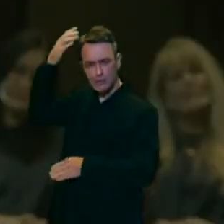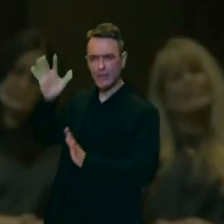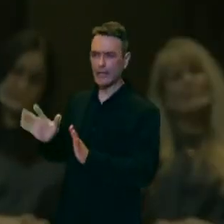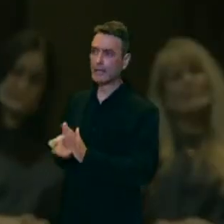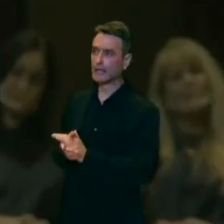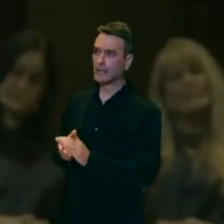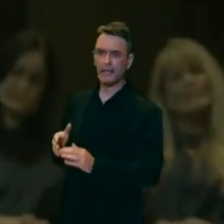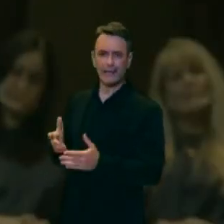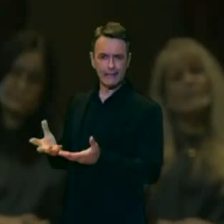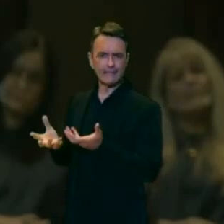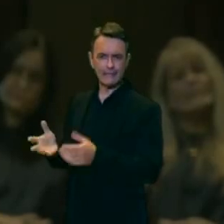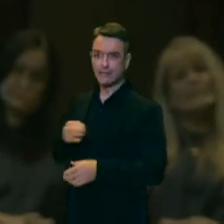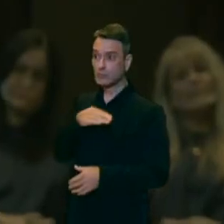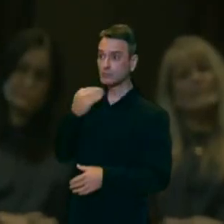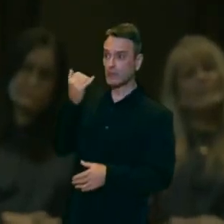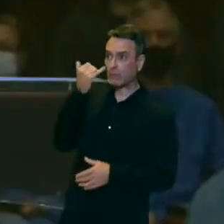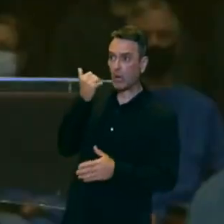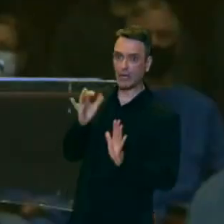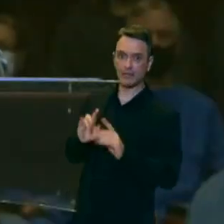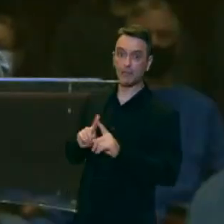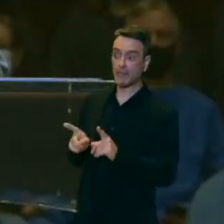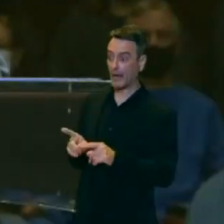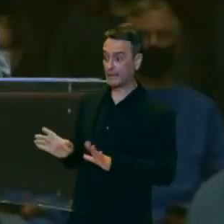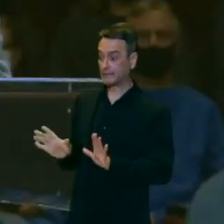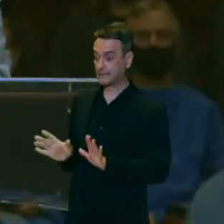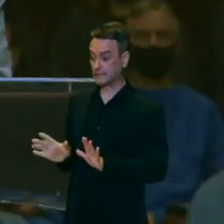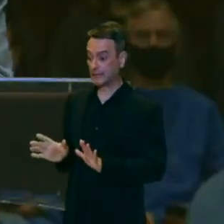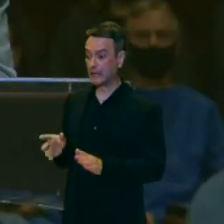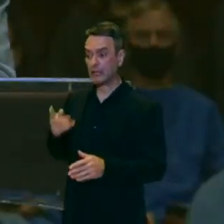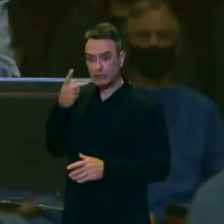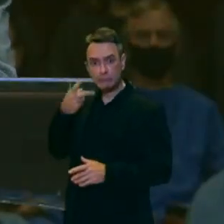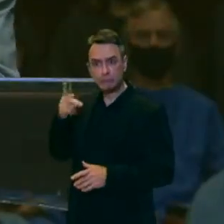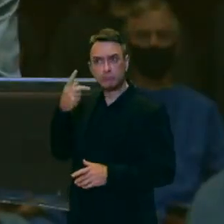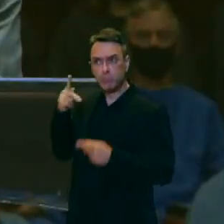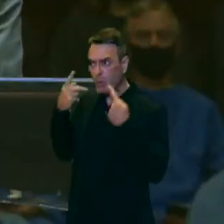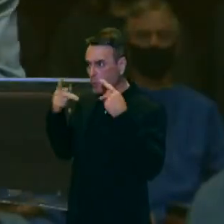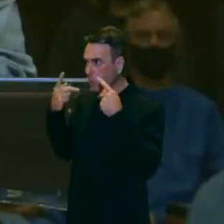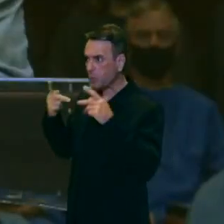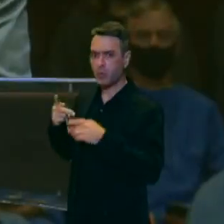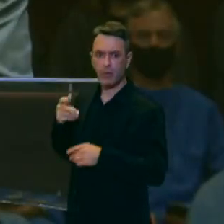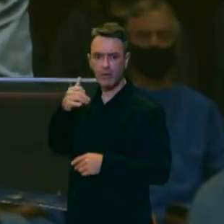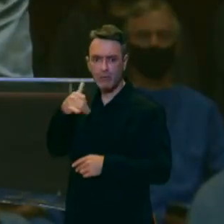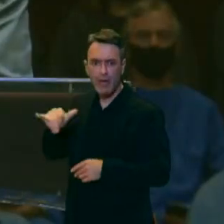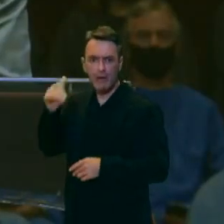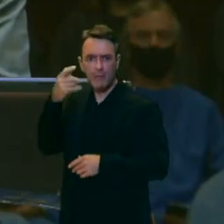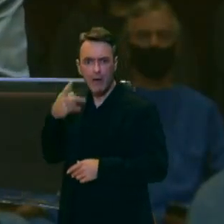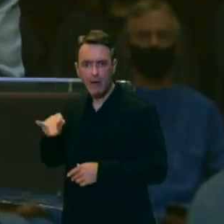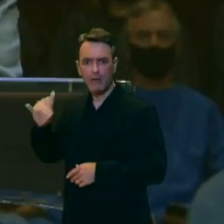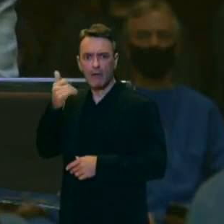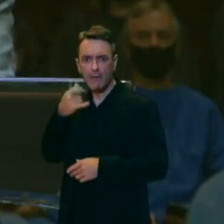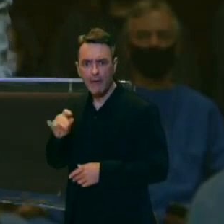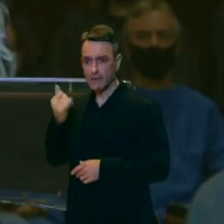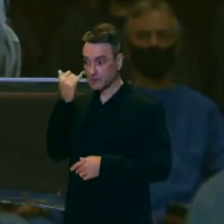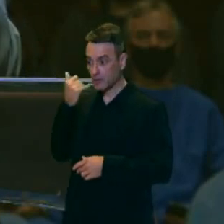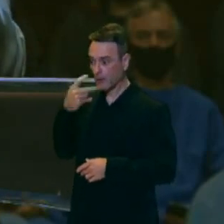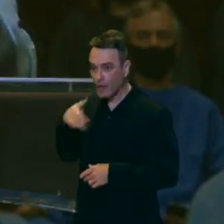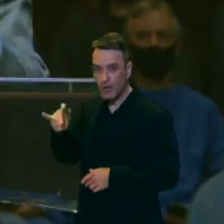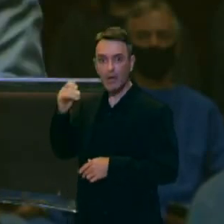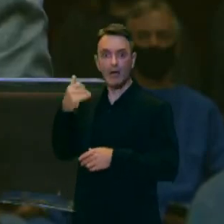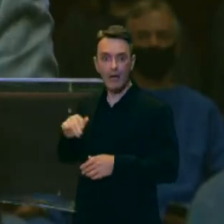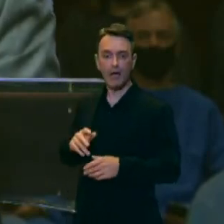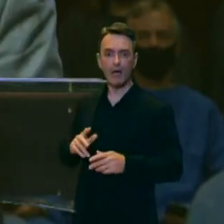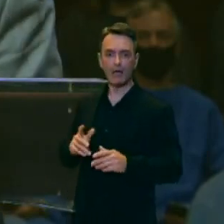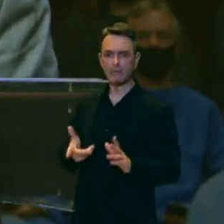profetizava que no meio de uma rebelião que o povo de Israel fez, de Judá fez, para ser